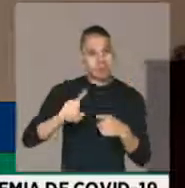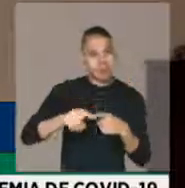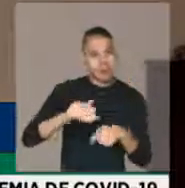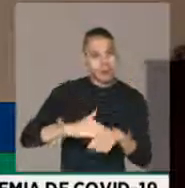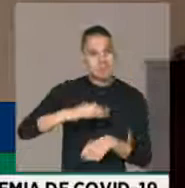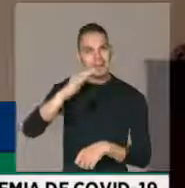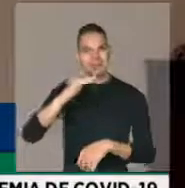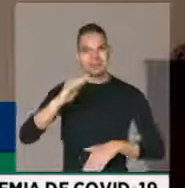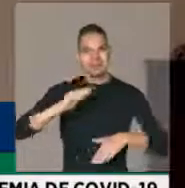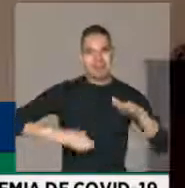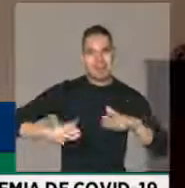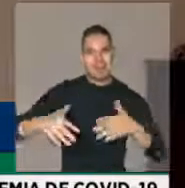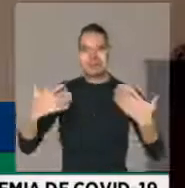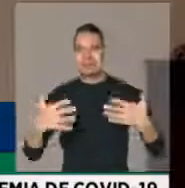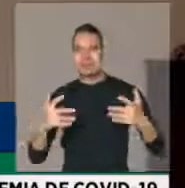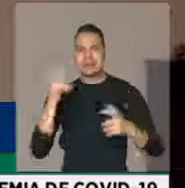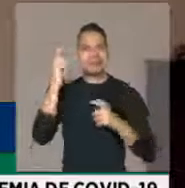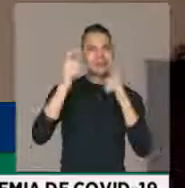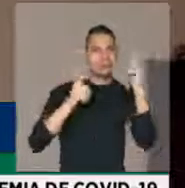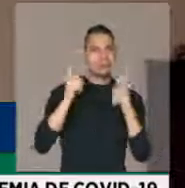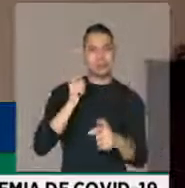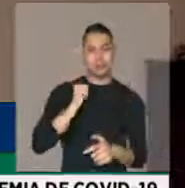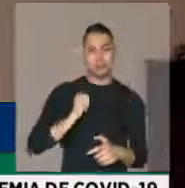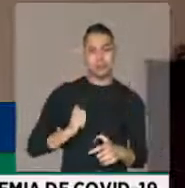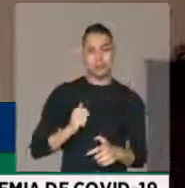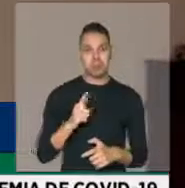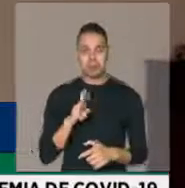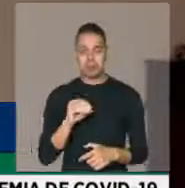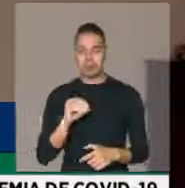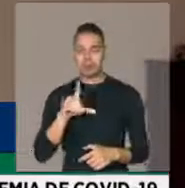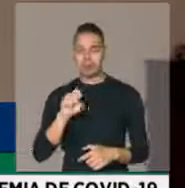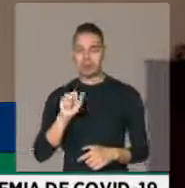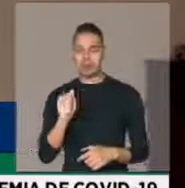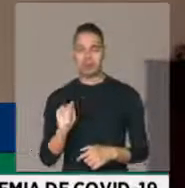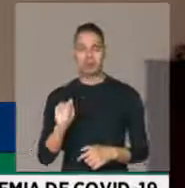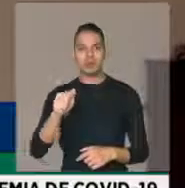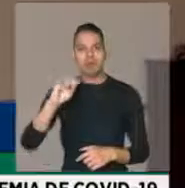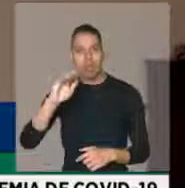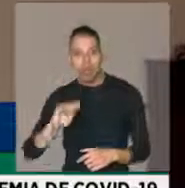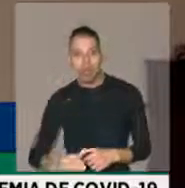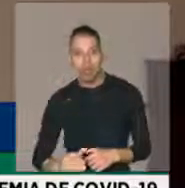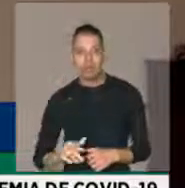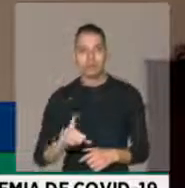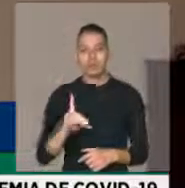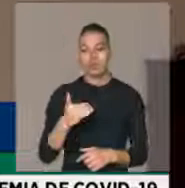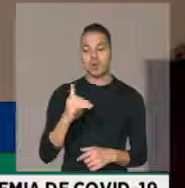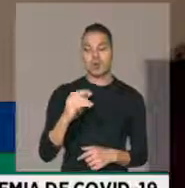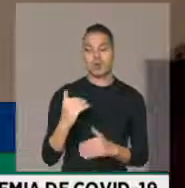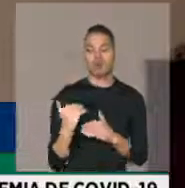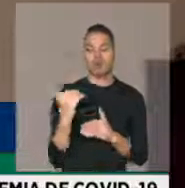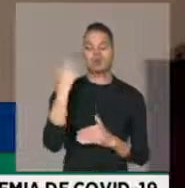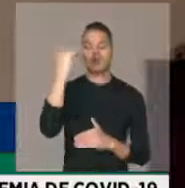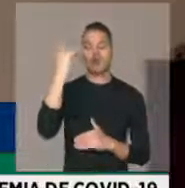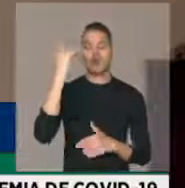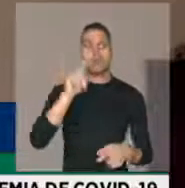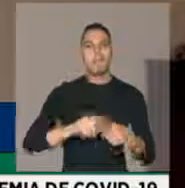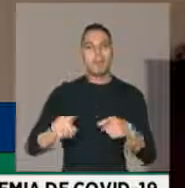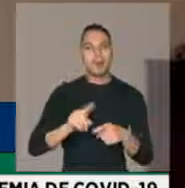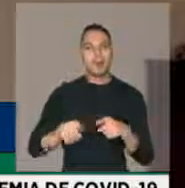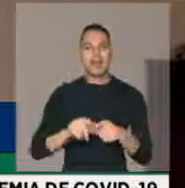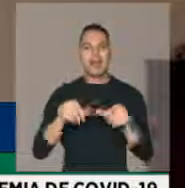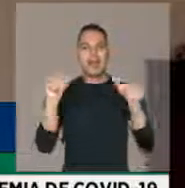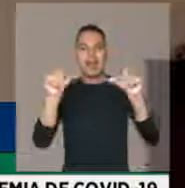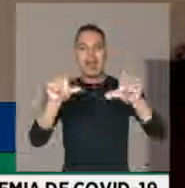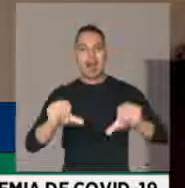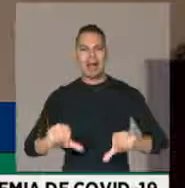mais preocupação, bolsa caindo, dólar subindo e essa sensação de caos que se espalha pelo